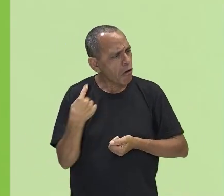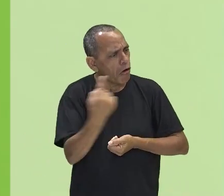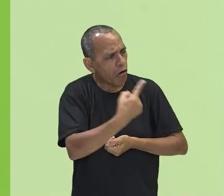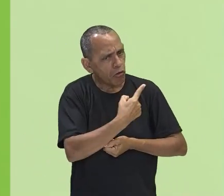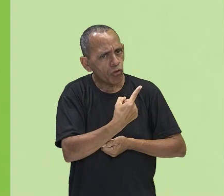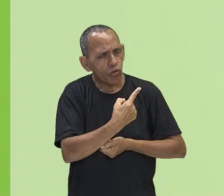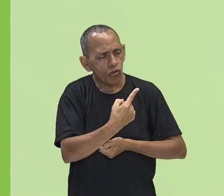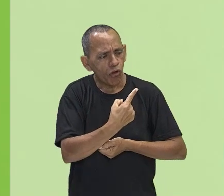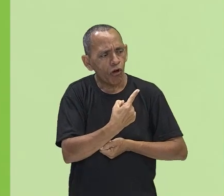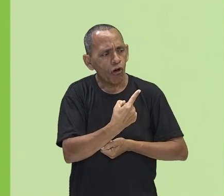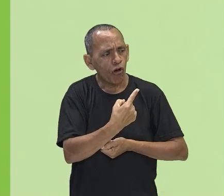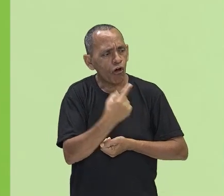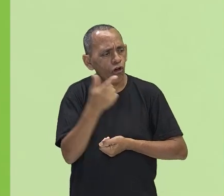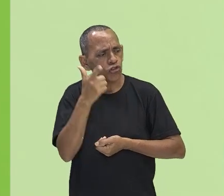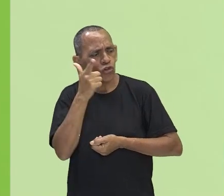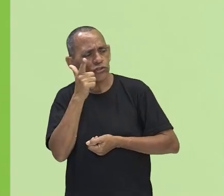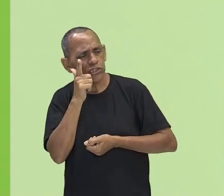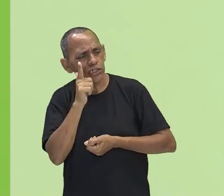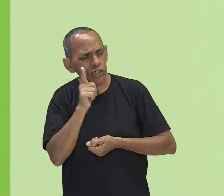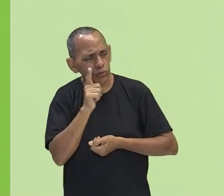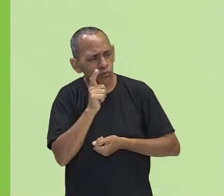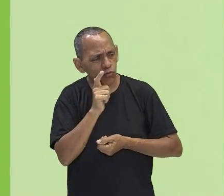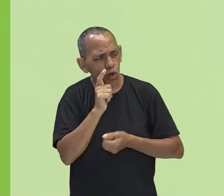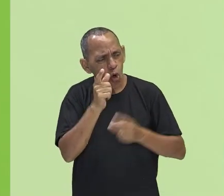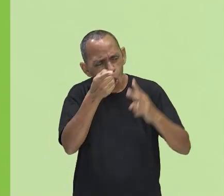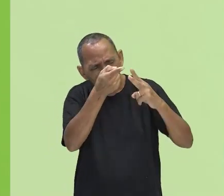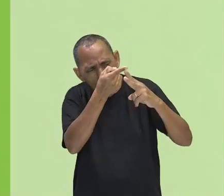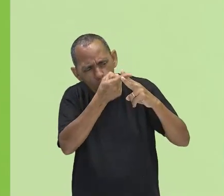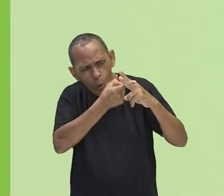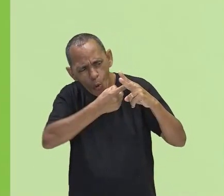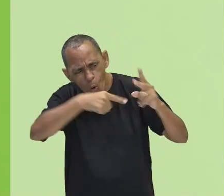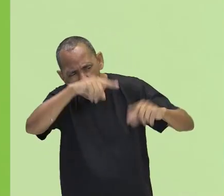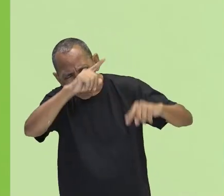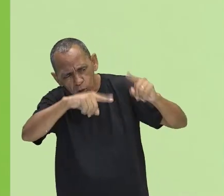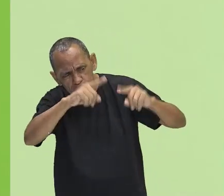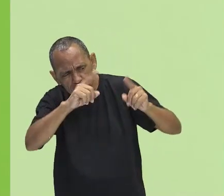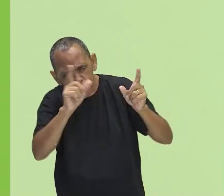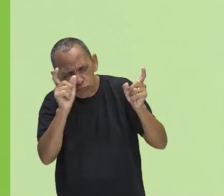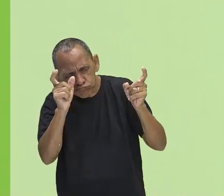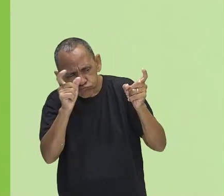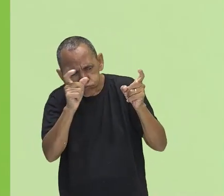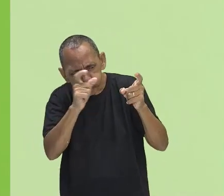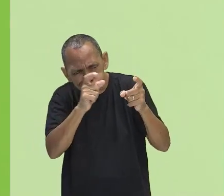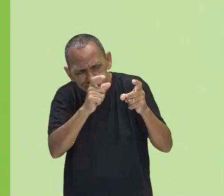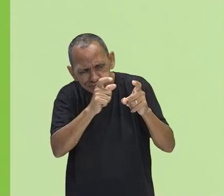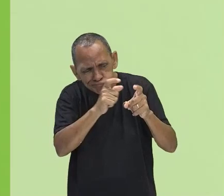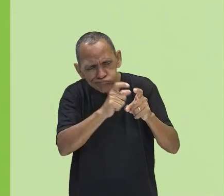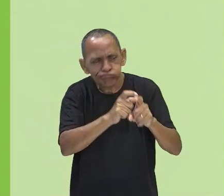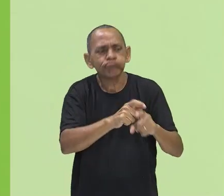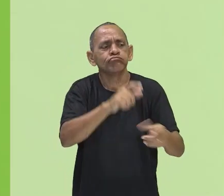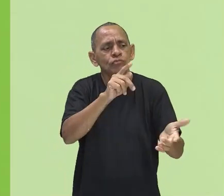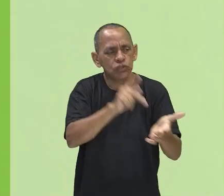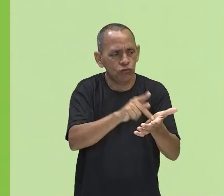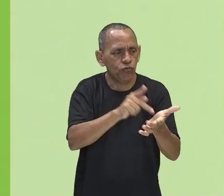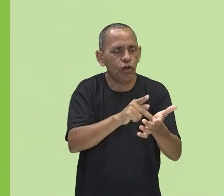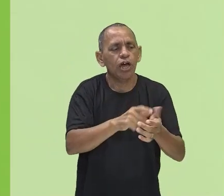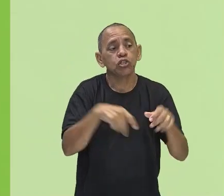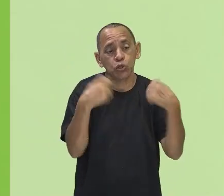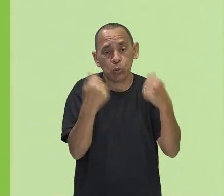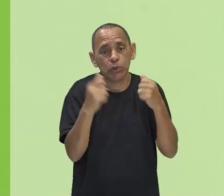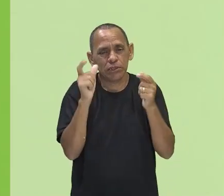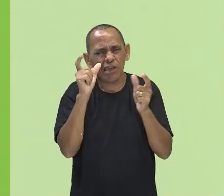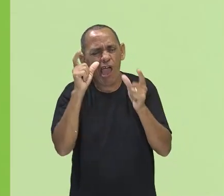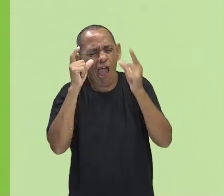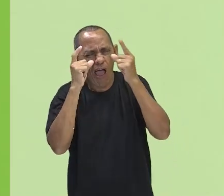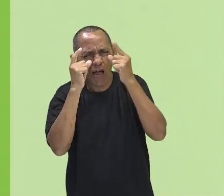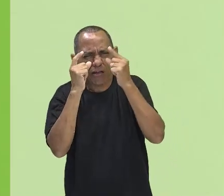um ângulo de visão muito estreito, não é? Muito estreito, de modo que você tem até que apertar o olho para enxergar alguma coisa daquele objeto que